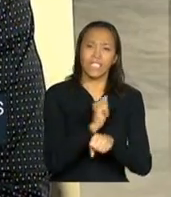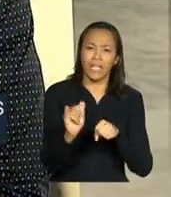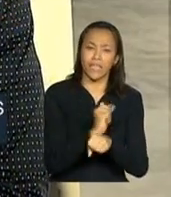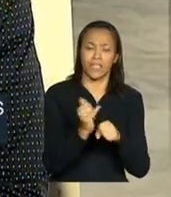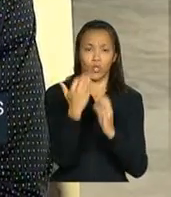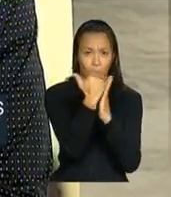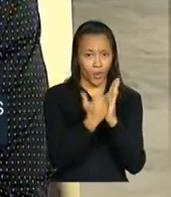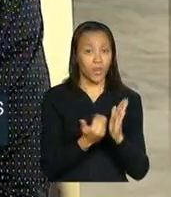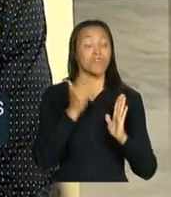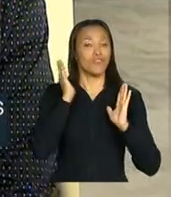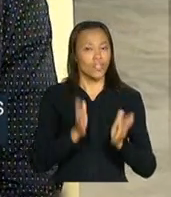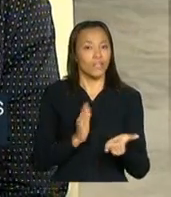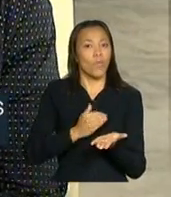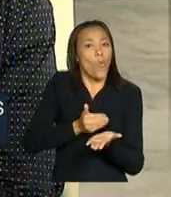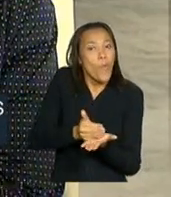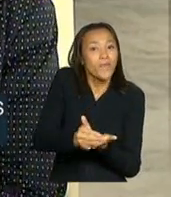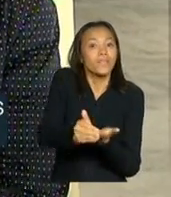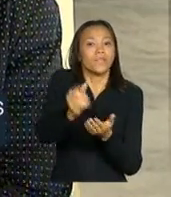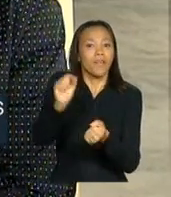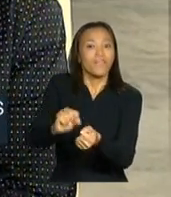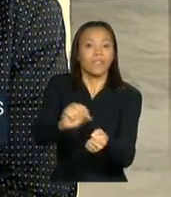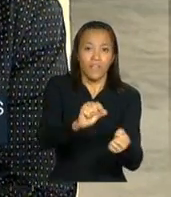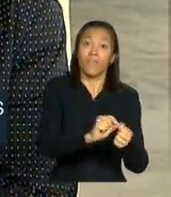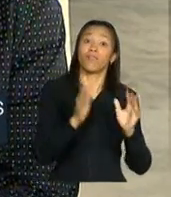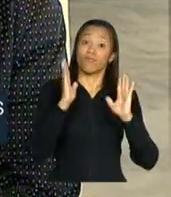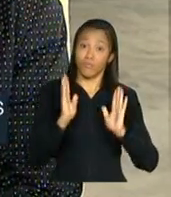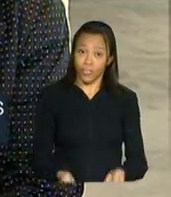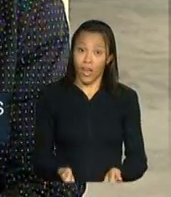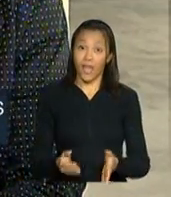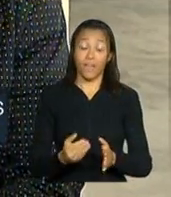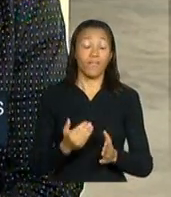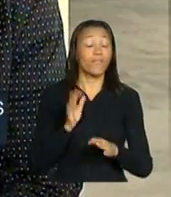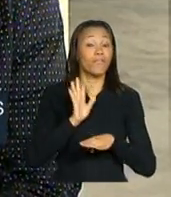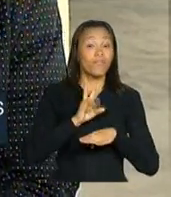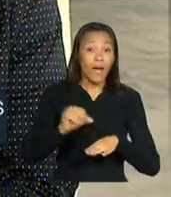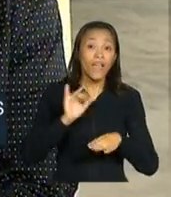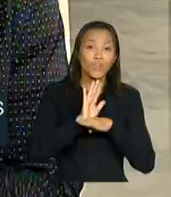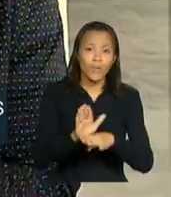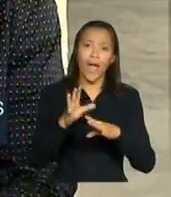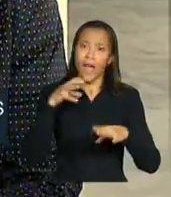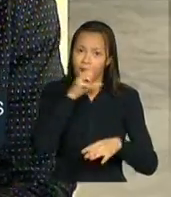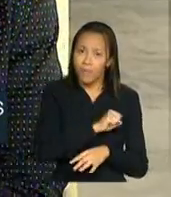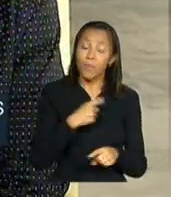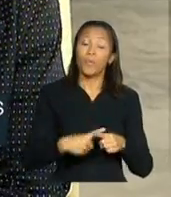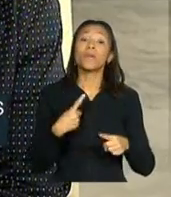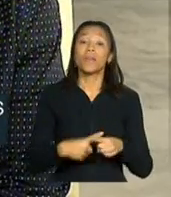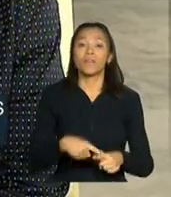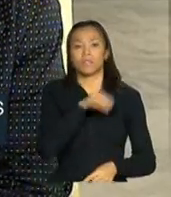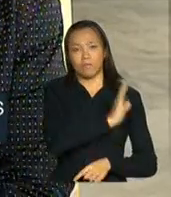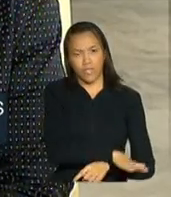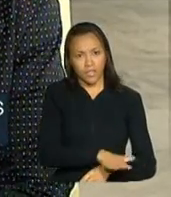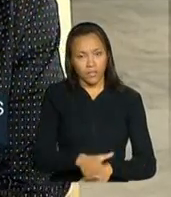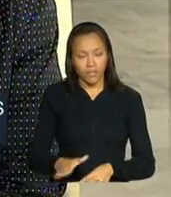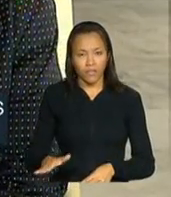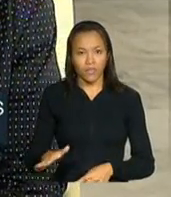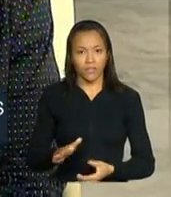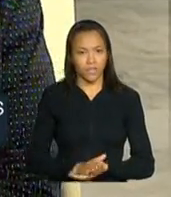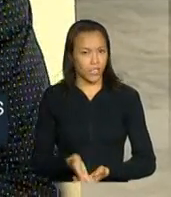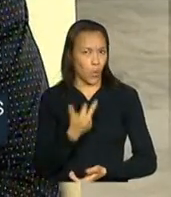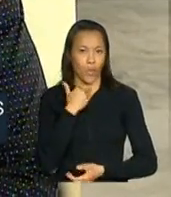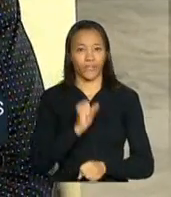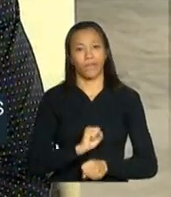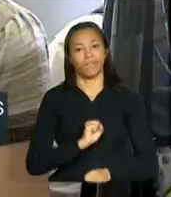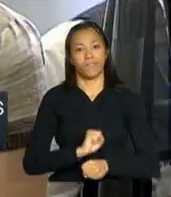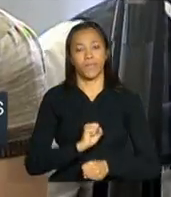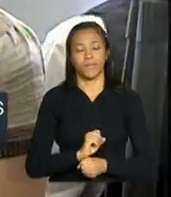implementadas então é uma é uma ação de impacto imediato porque são crianças né e portanto não pode